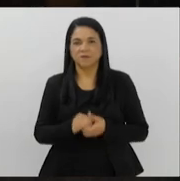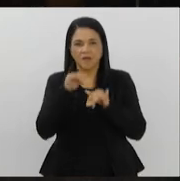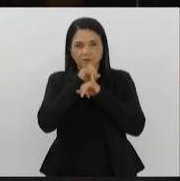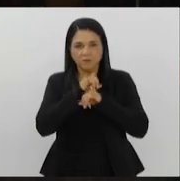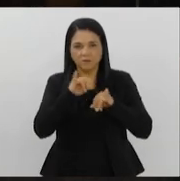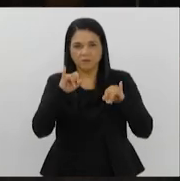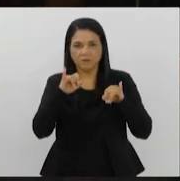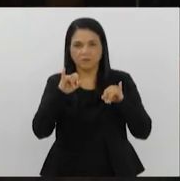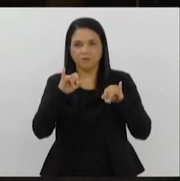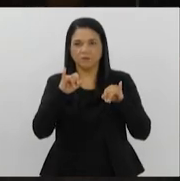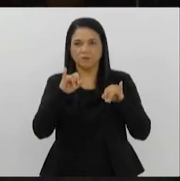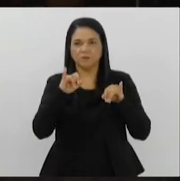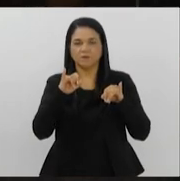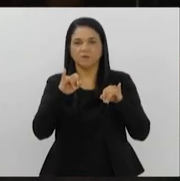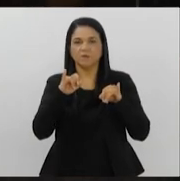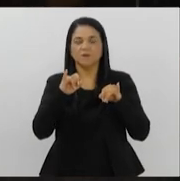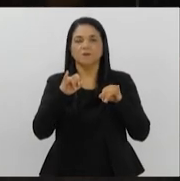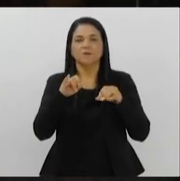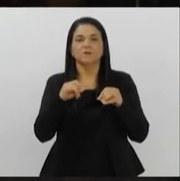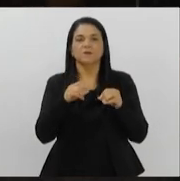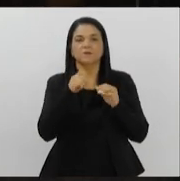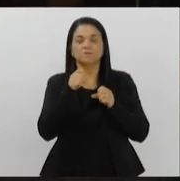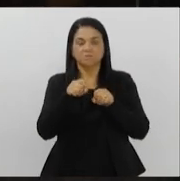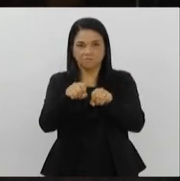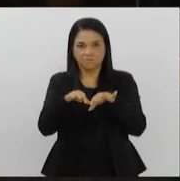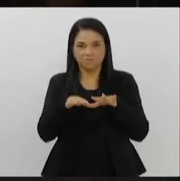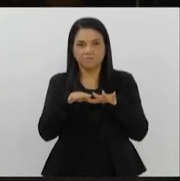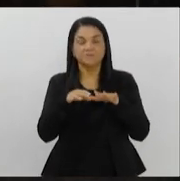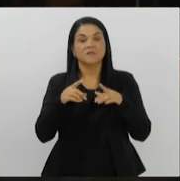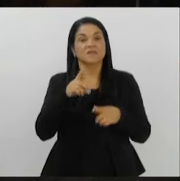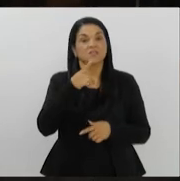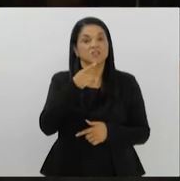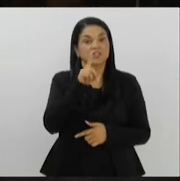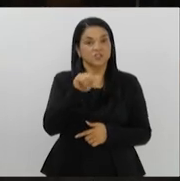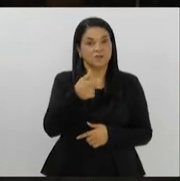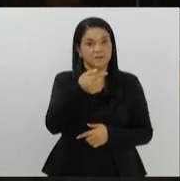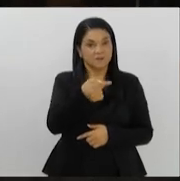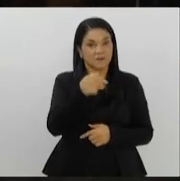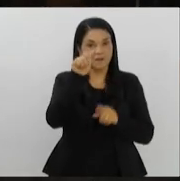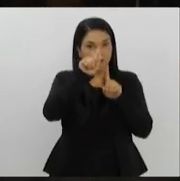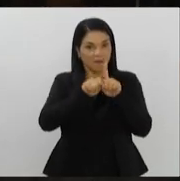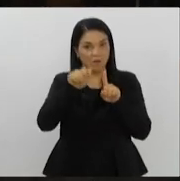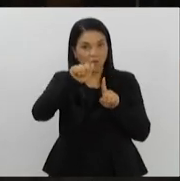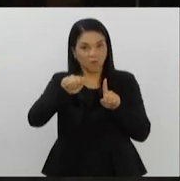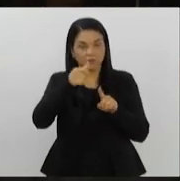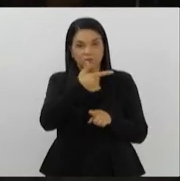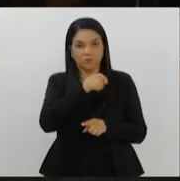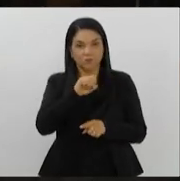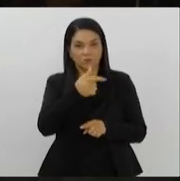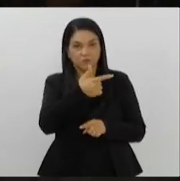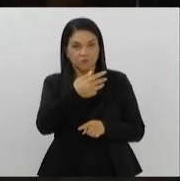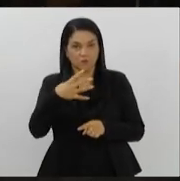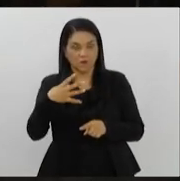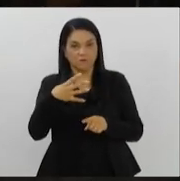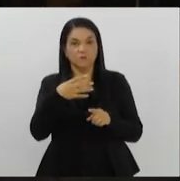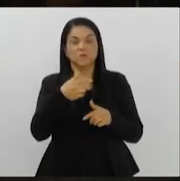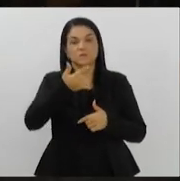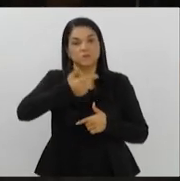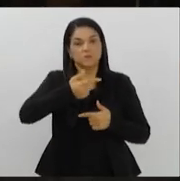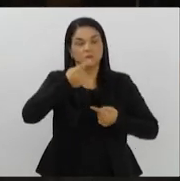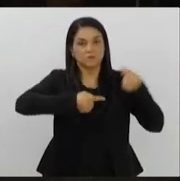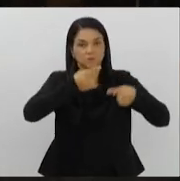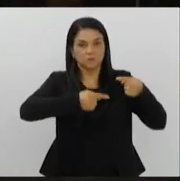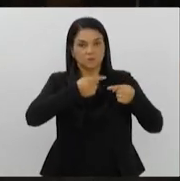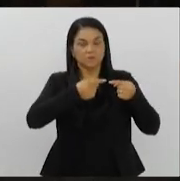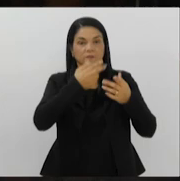Anuncio. Sessão ordinária do dia 7 de agosto de 2024, em tramitação ordinária. Em segunda discussão, redação